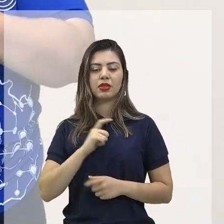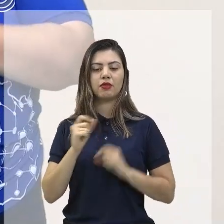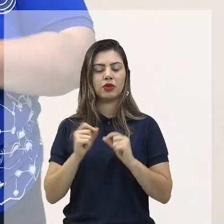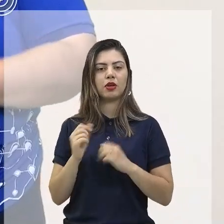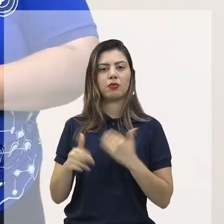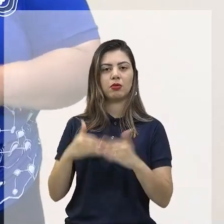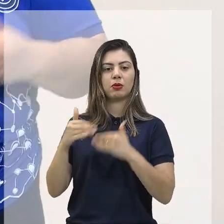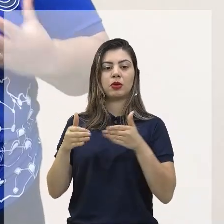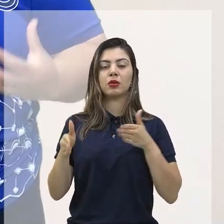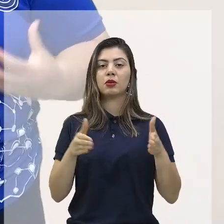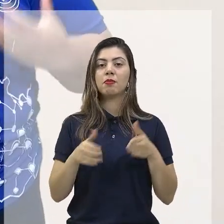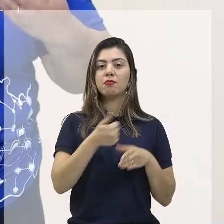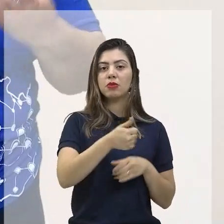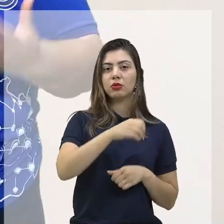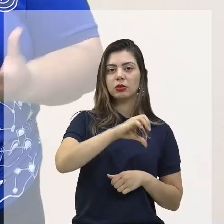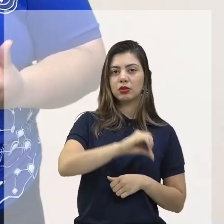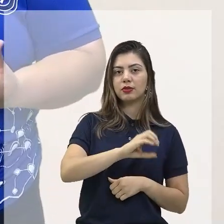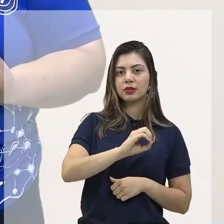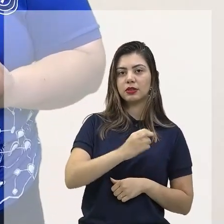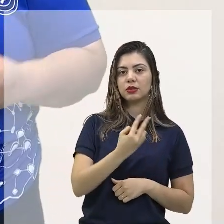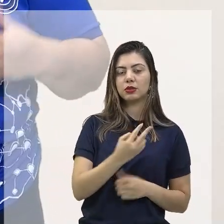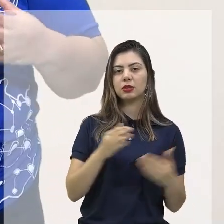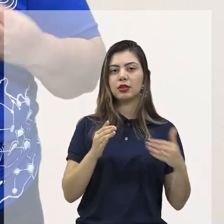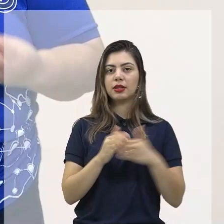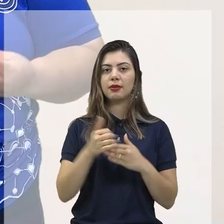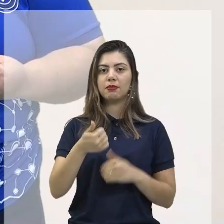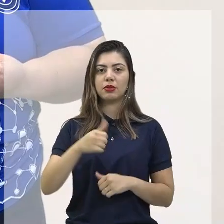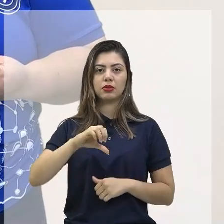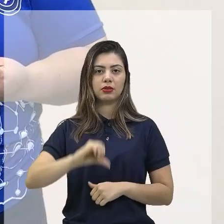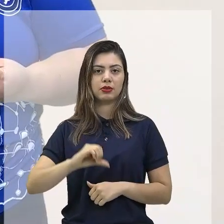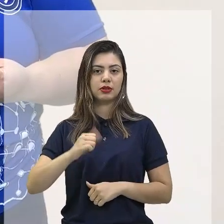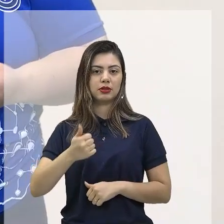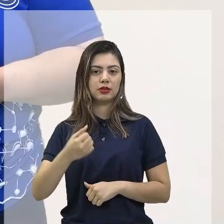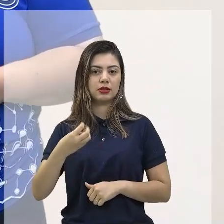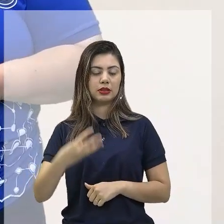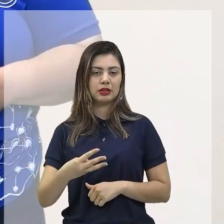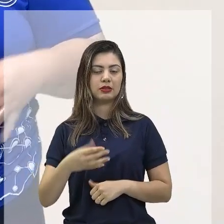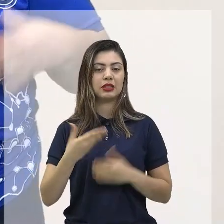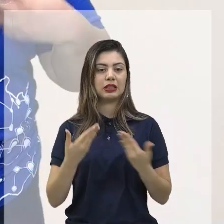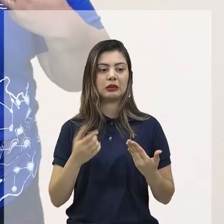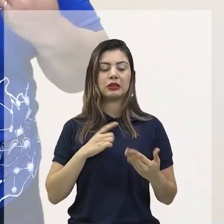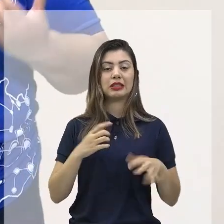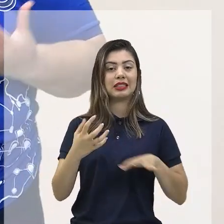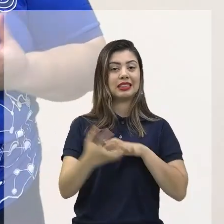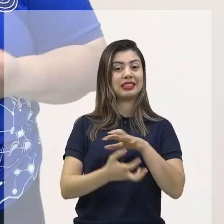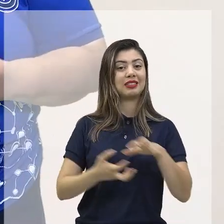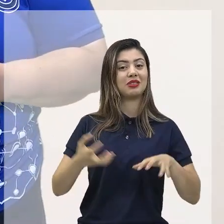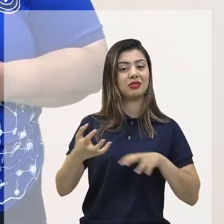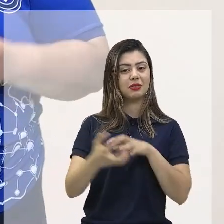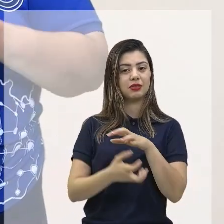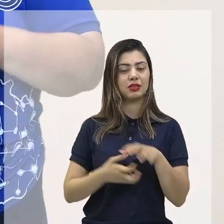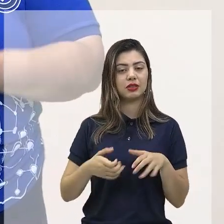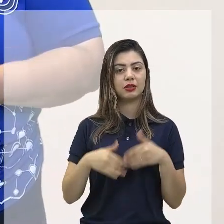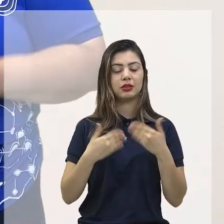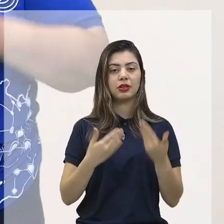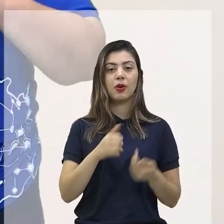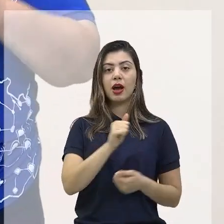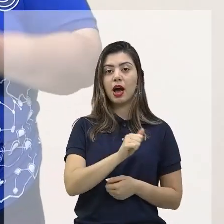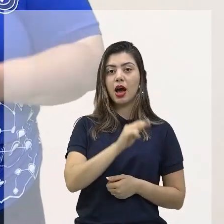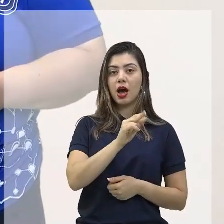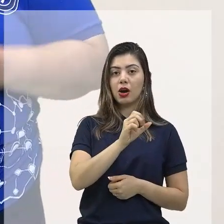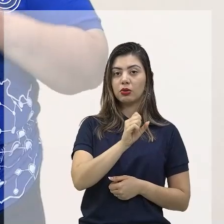1912 e 1913, emergia como uma ameaça ao domínio austríaco na região, enquanto a